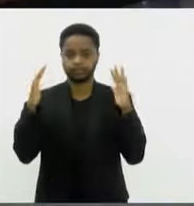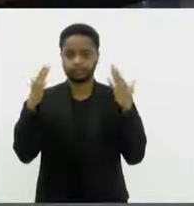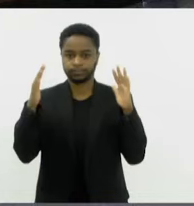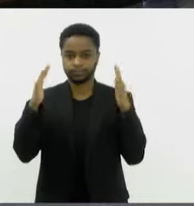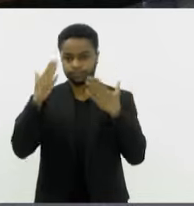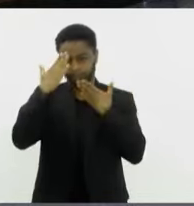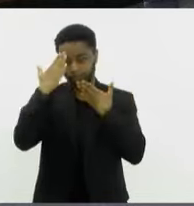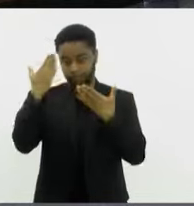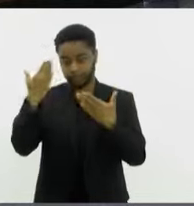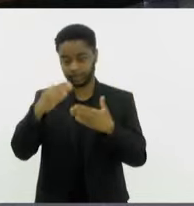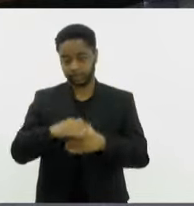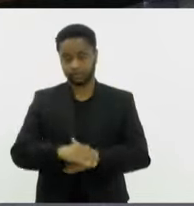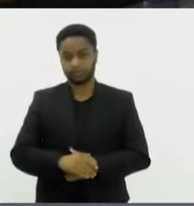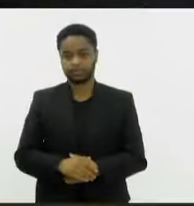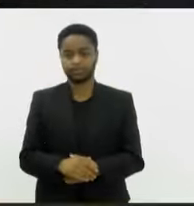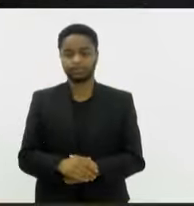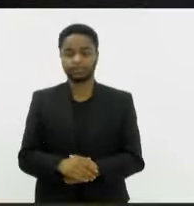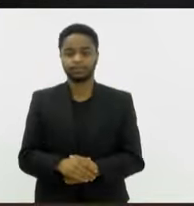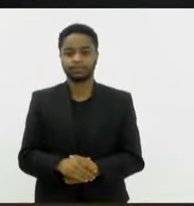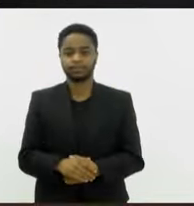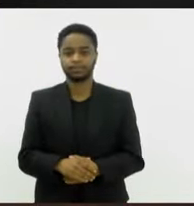obrigada mesmo